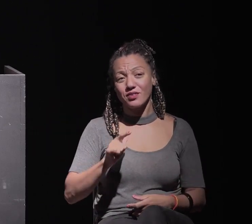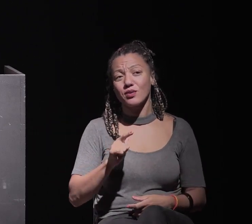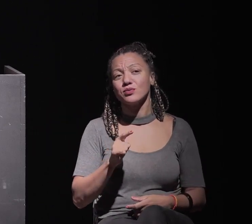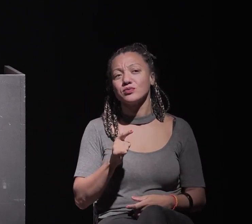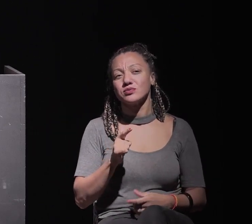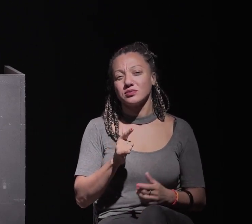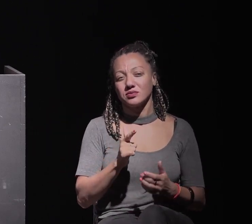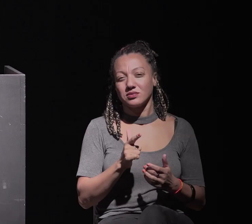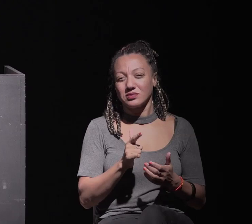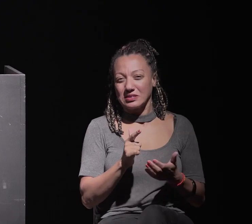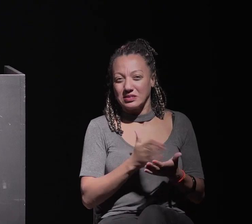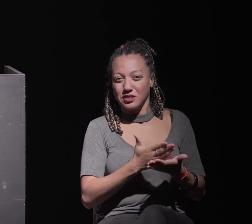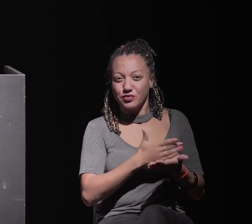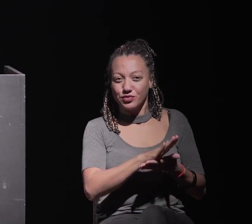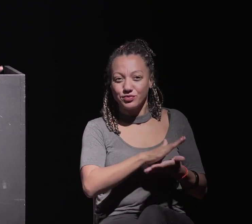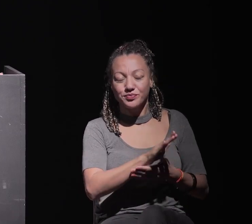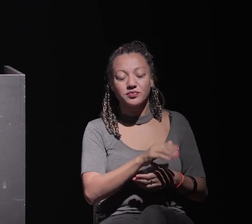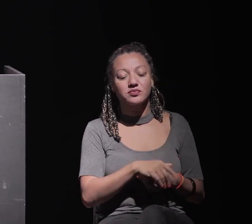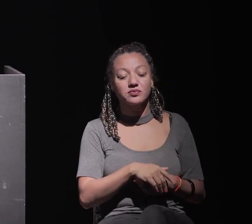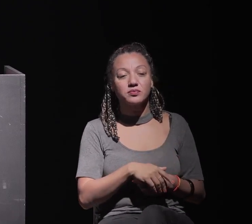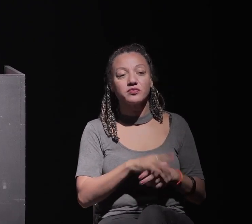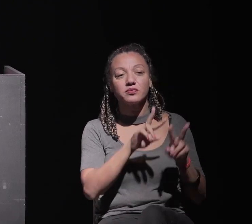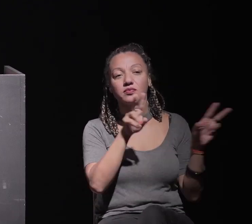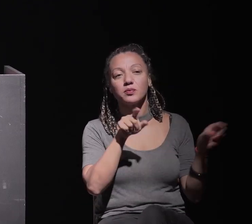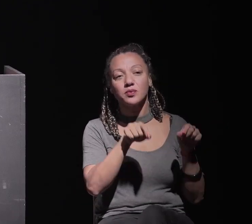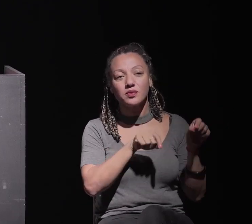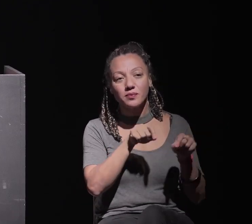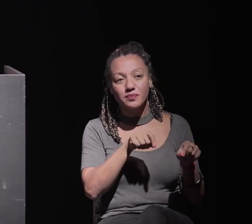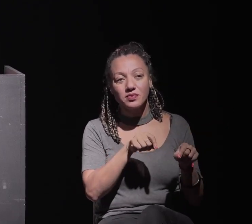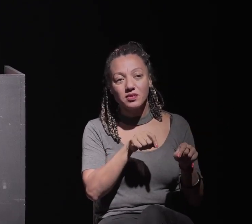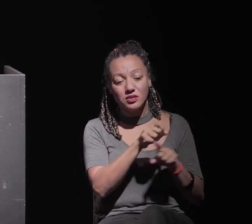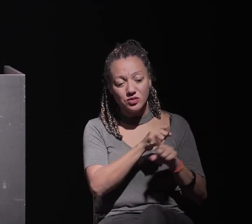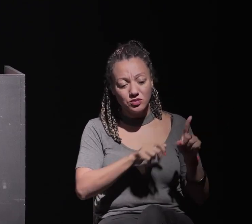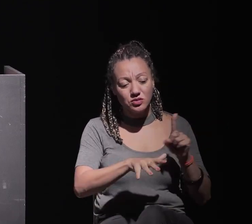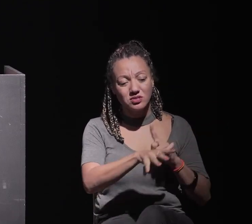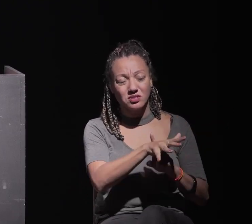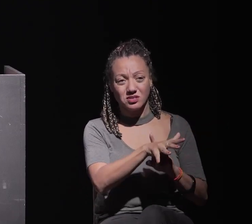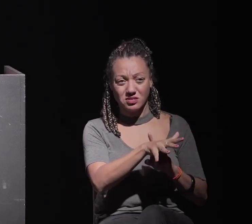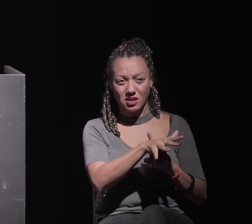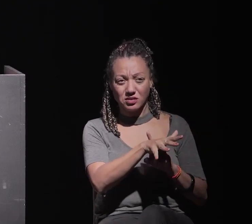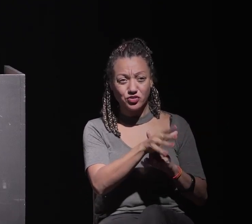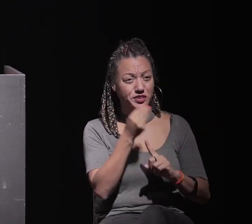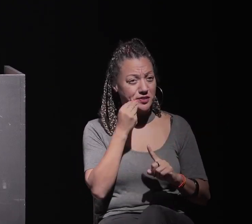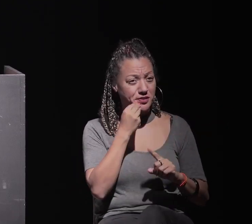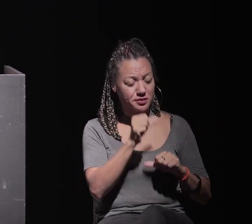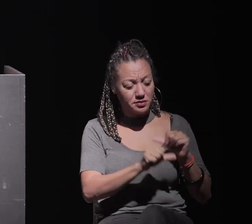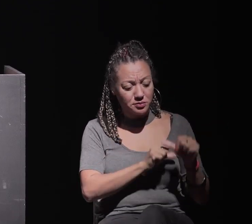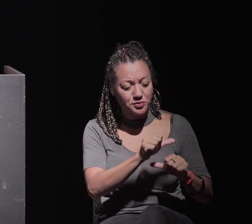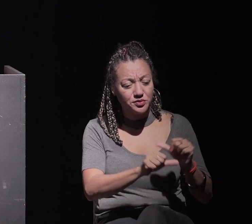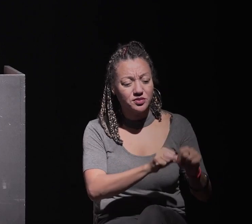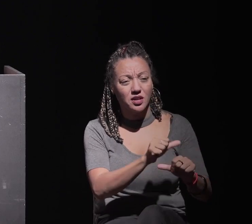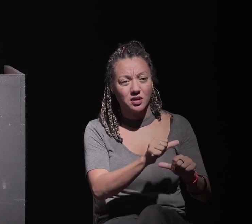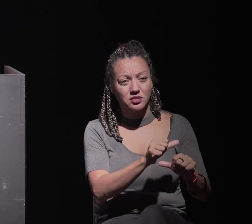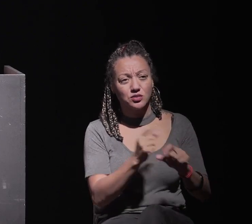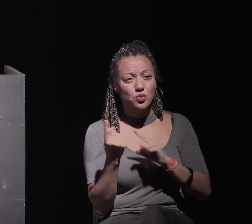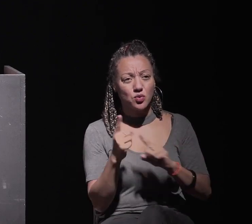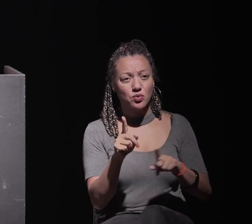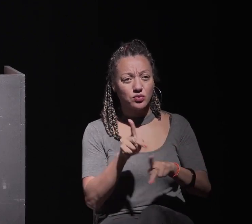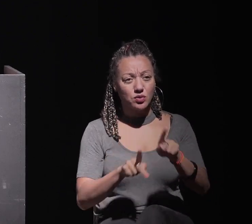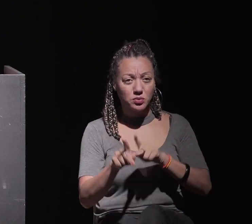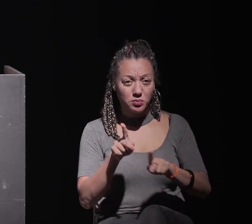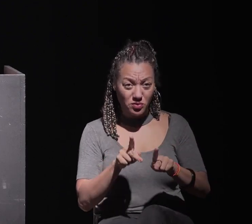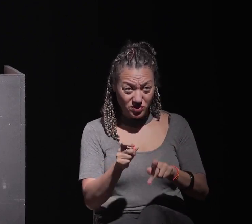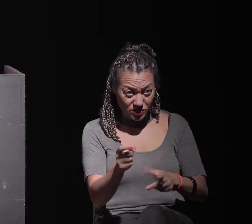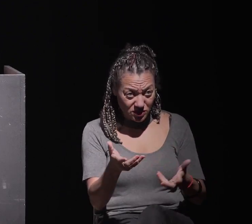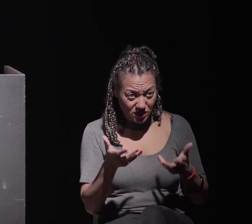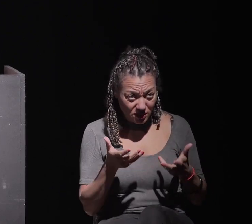diz assim: se a gente quiser construir uma sociedade ou deitar mudanças que sejam contrárias à vontade do povo, que